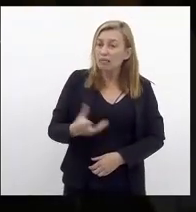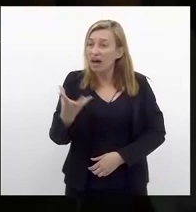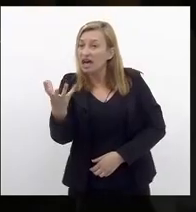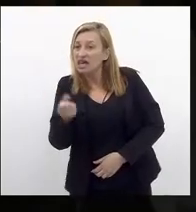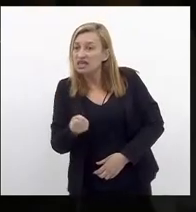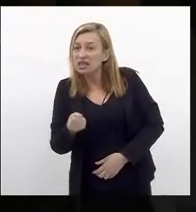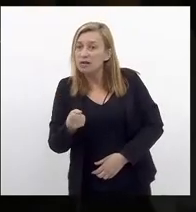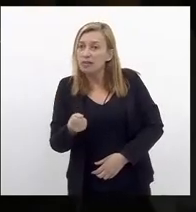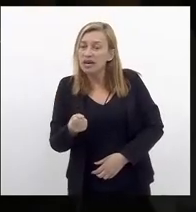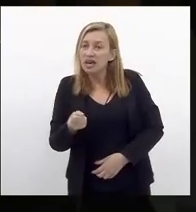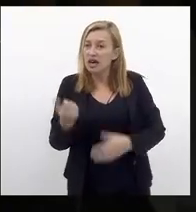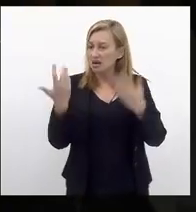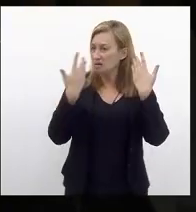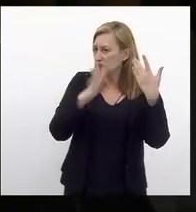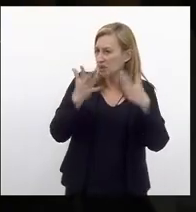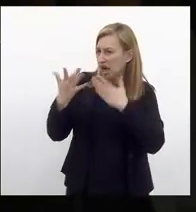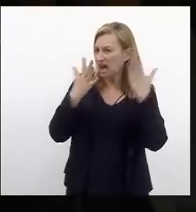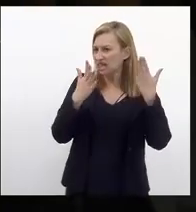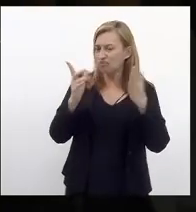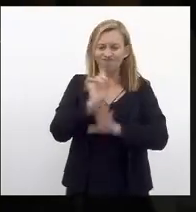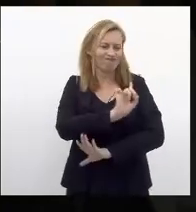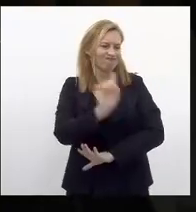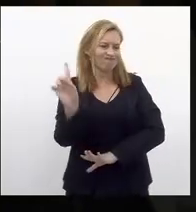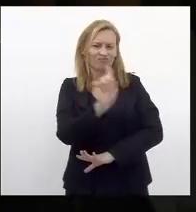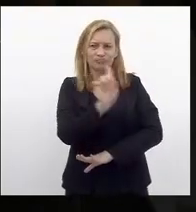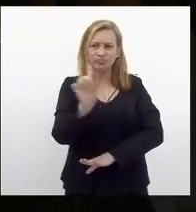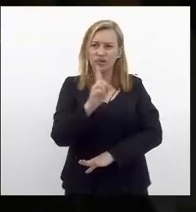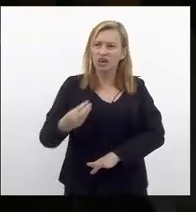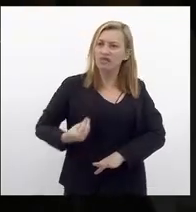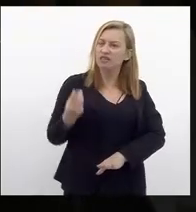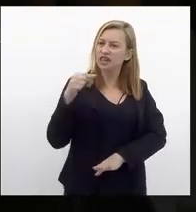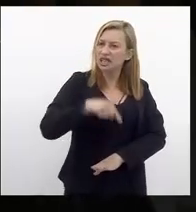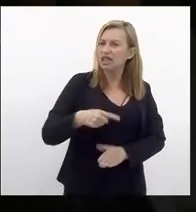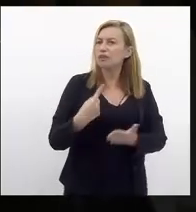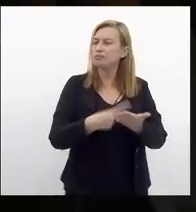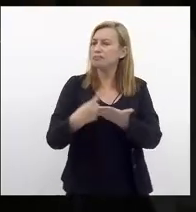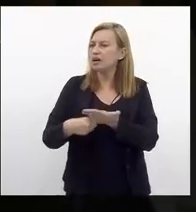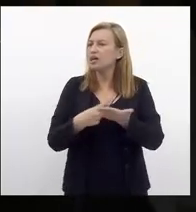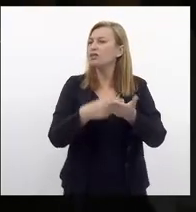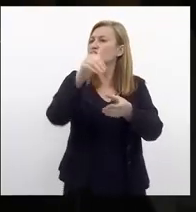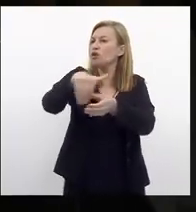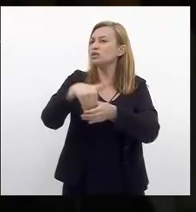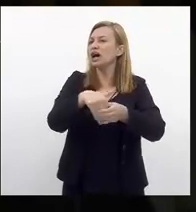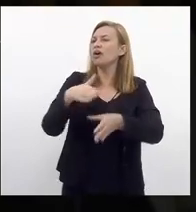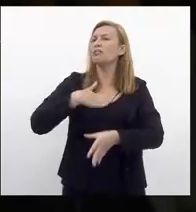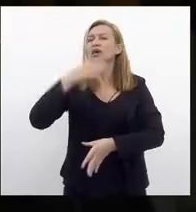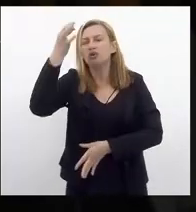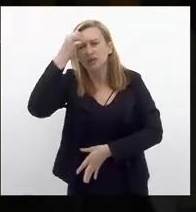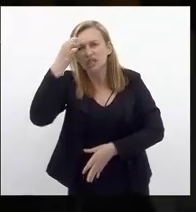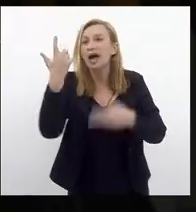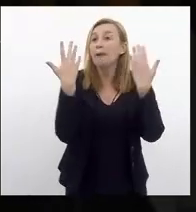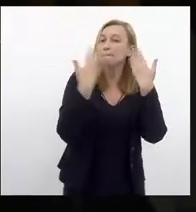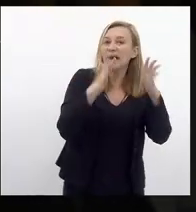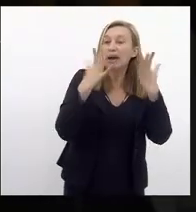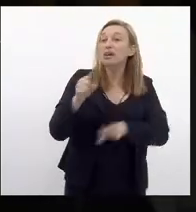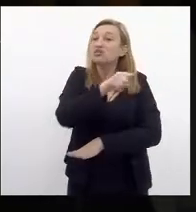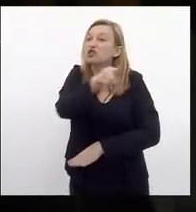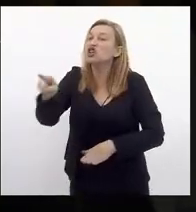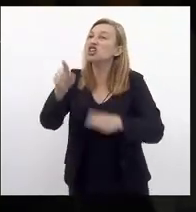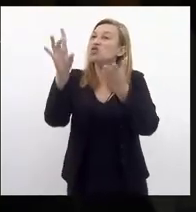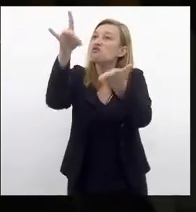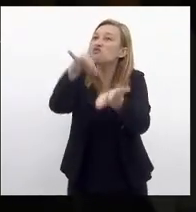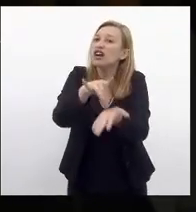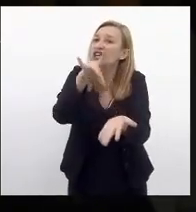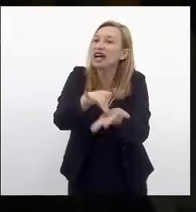receber nenhuma falta de jeito nenhum tô aqui para votar de acordo com a minha consciência Parabéns que vocês são os